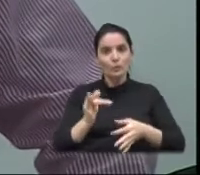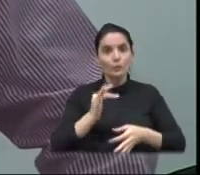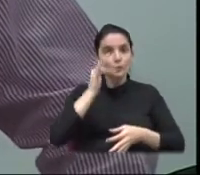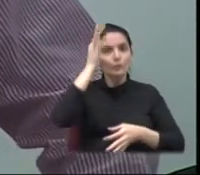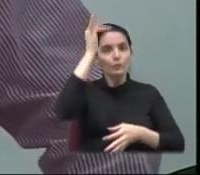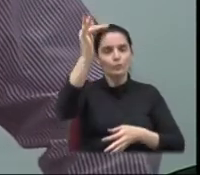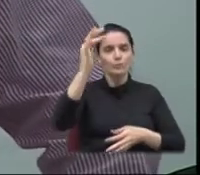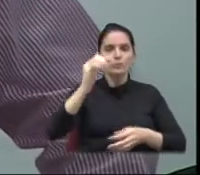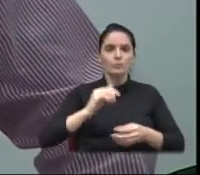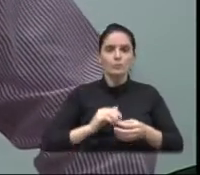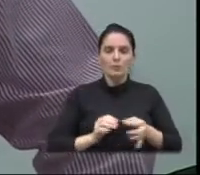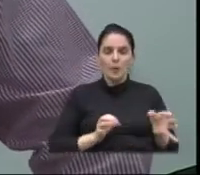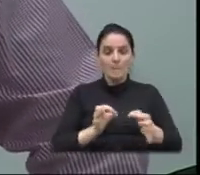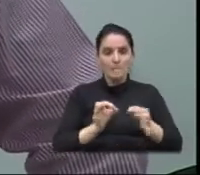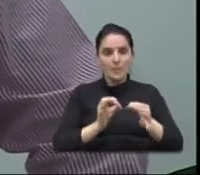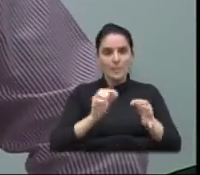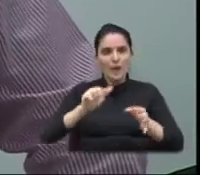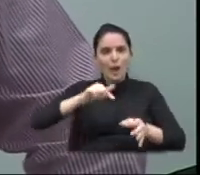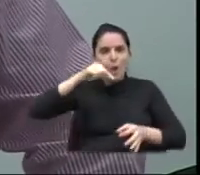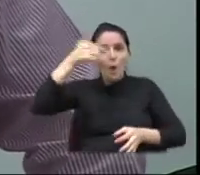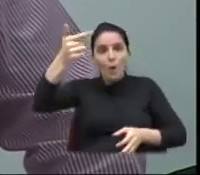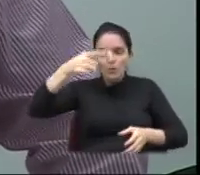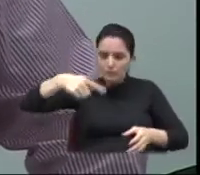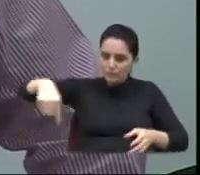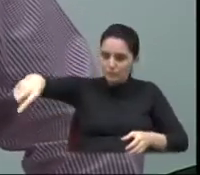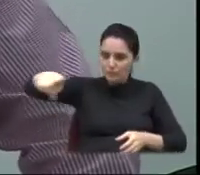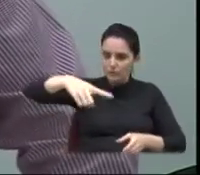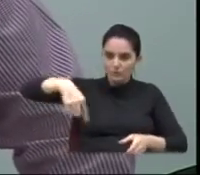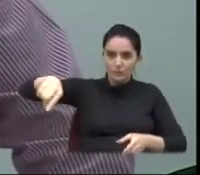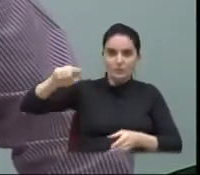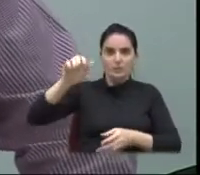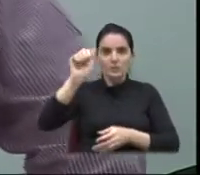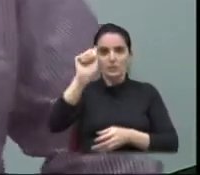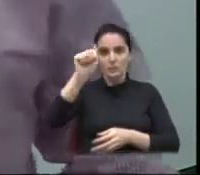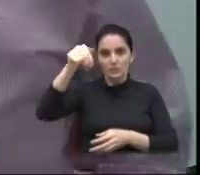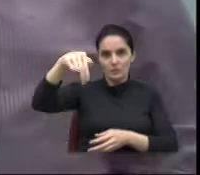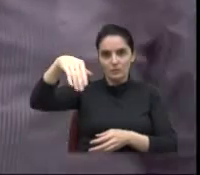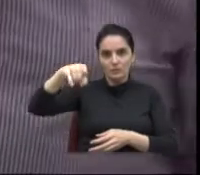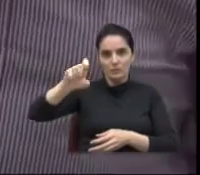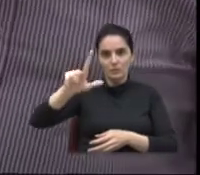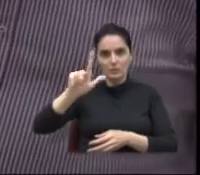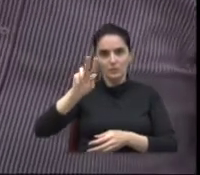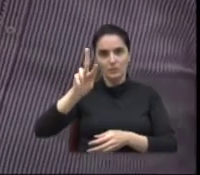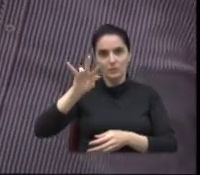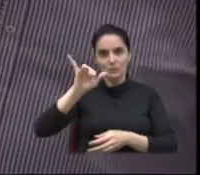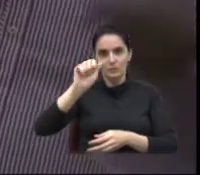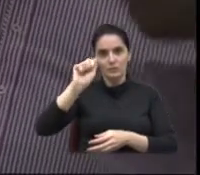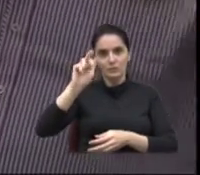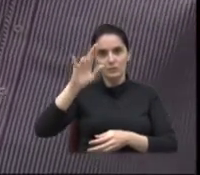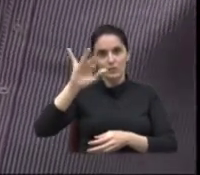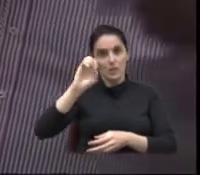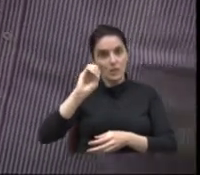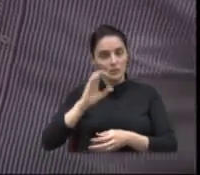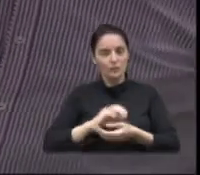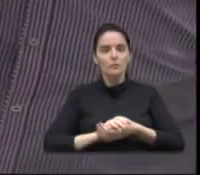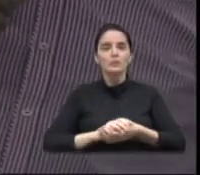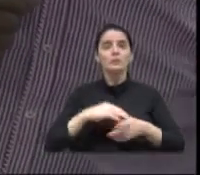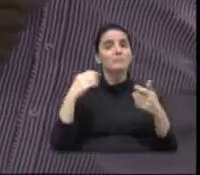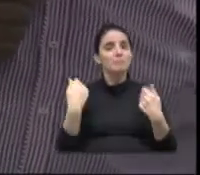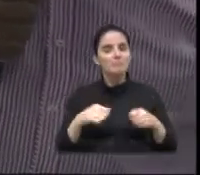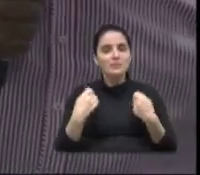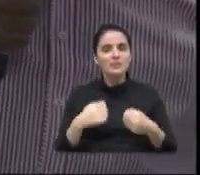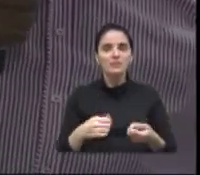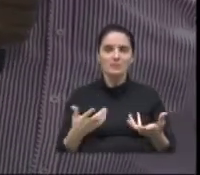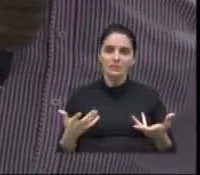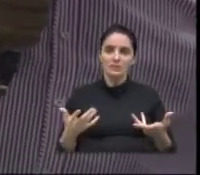Existe já esse projeto no município. O anel viário, ele começou nos anos 70 com o prefeito Paulo de André, já precisa de um outro anel à